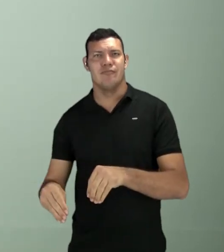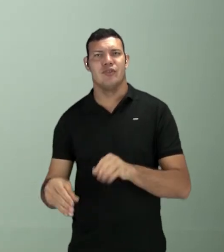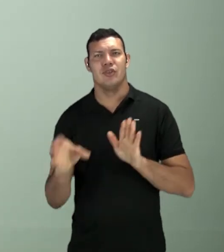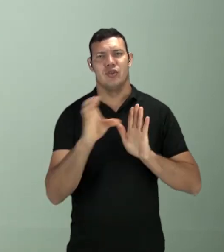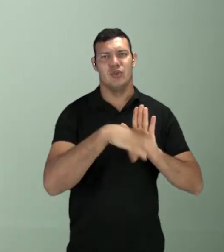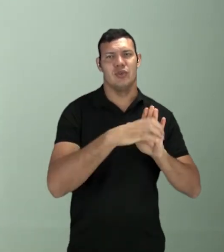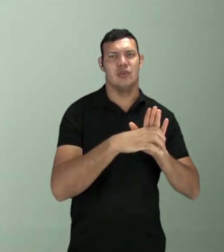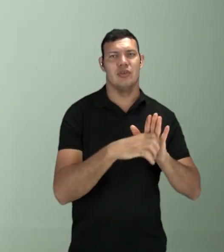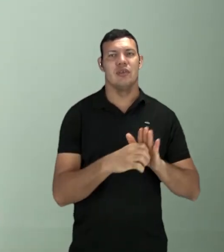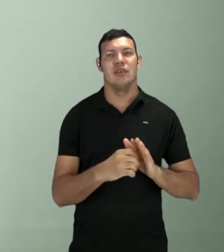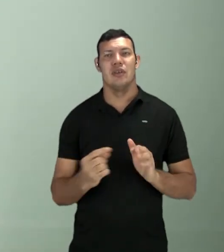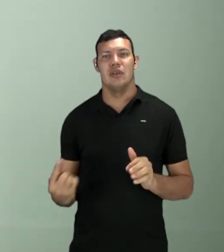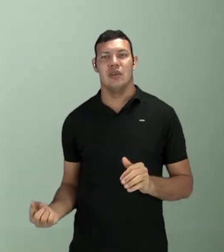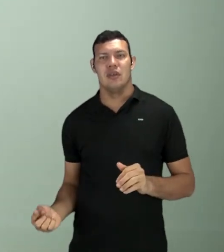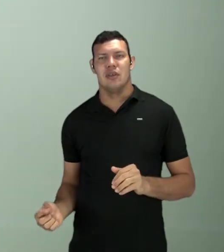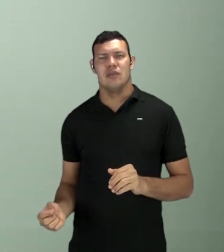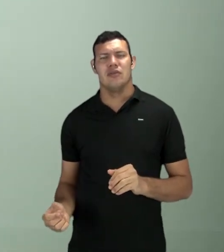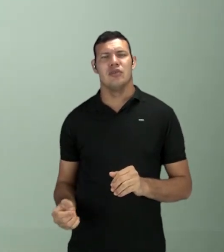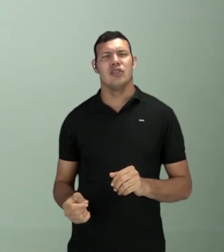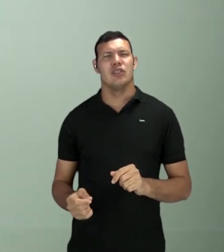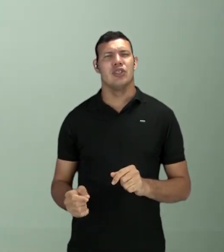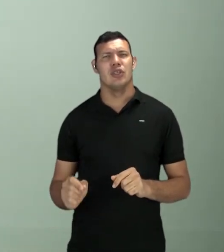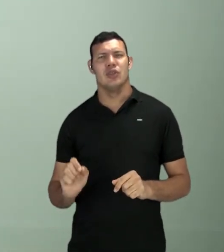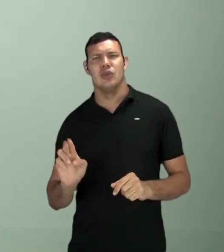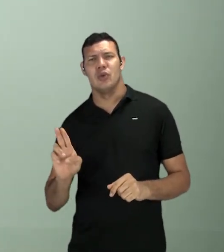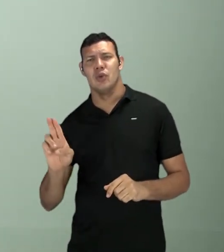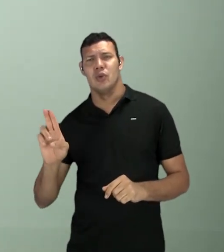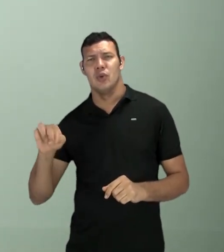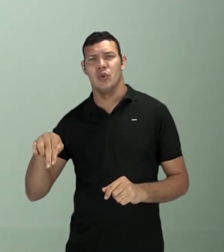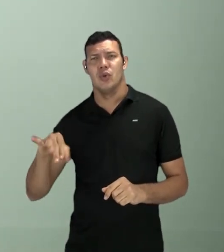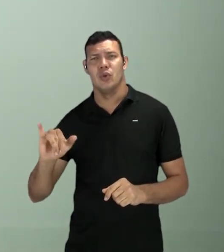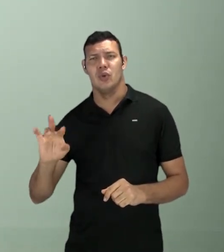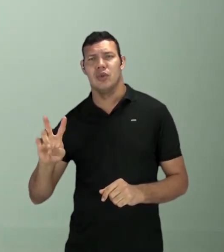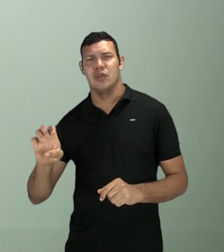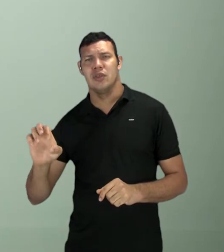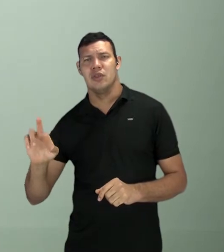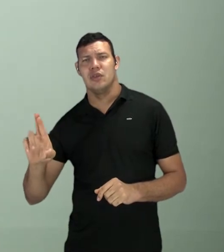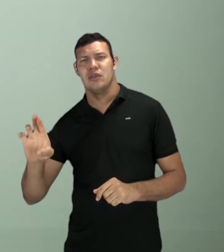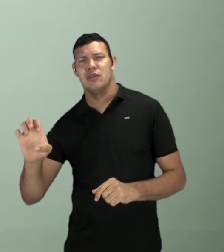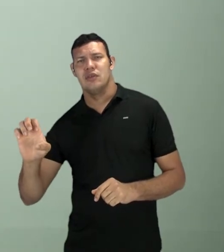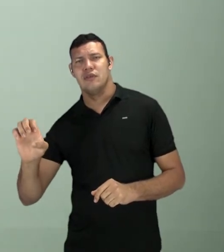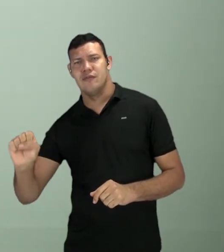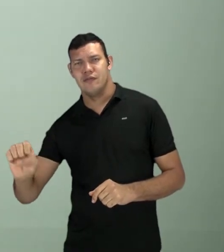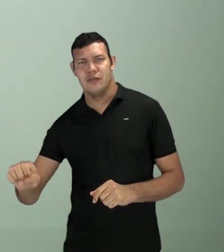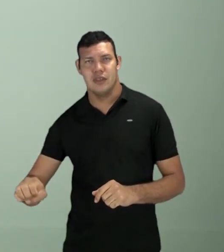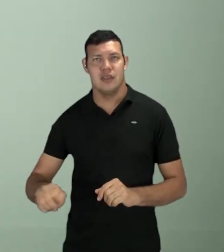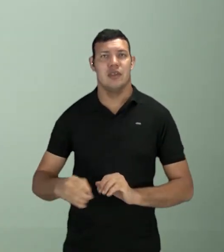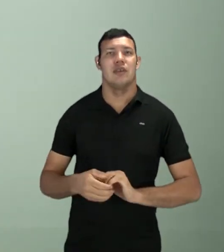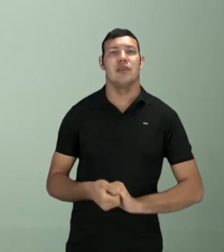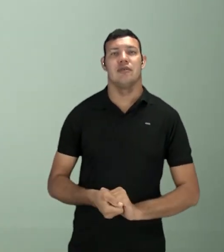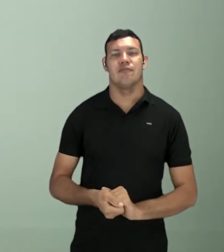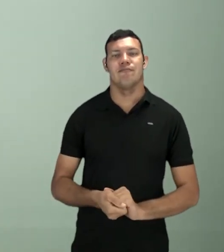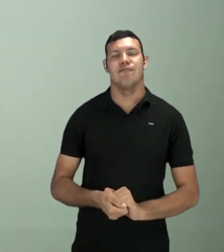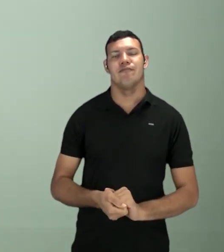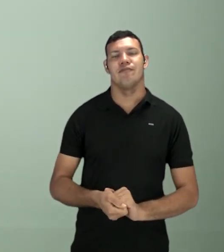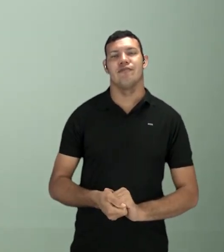evolui. Ela tem um progresso através de rupturas desses modelos epistemológicos. Tá